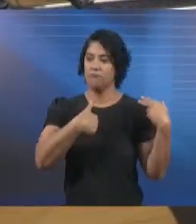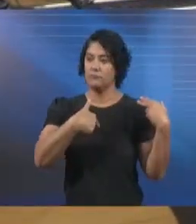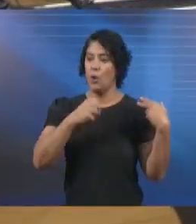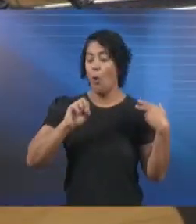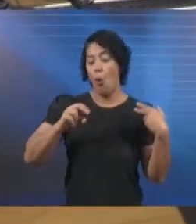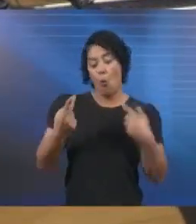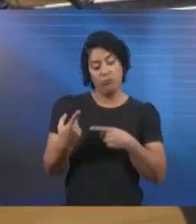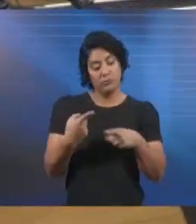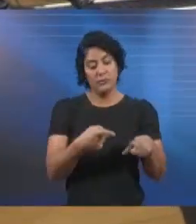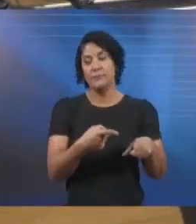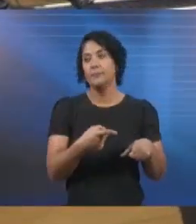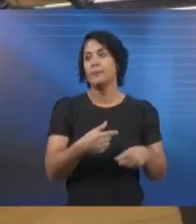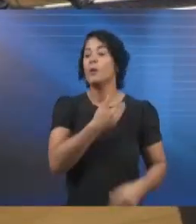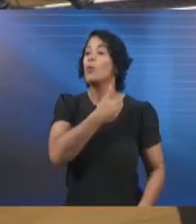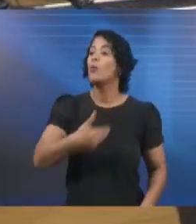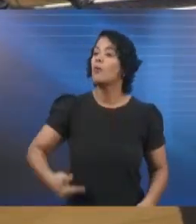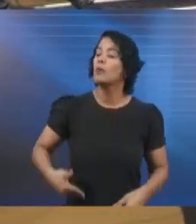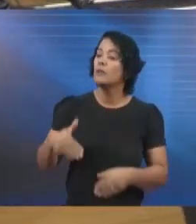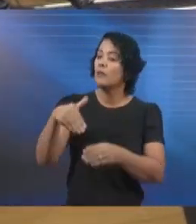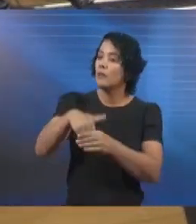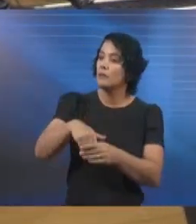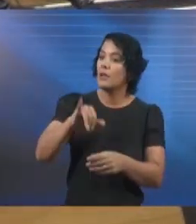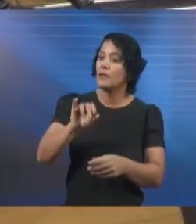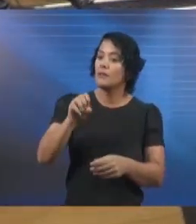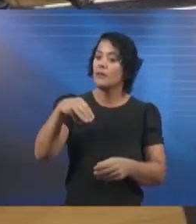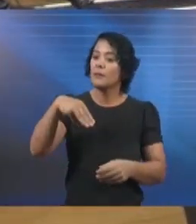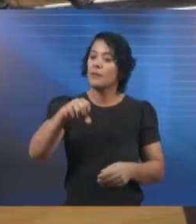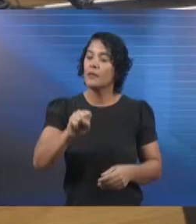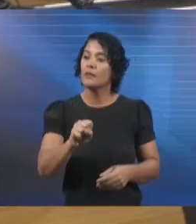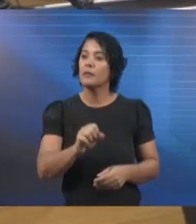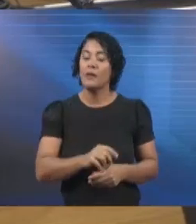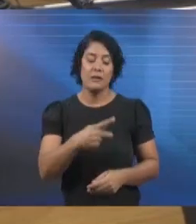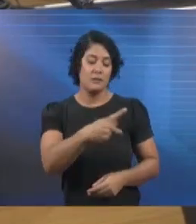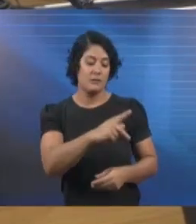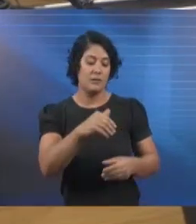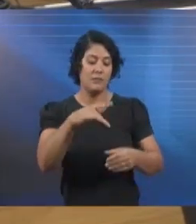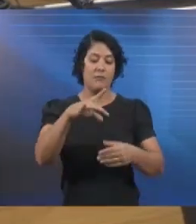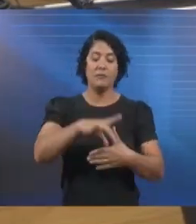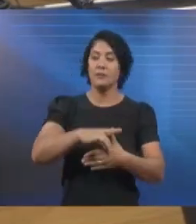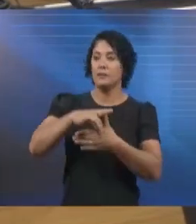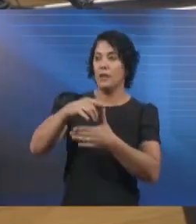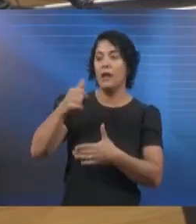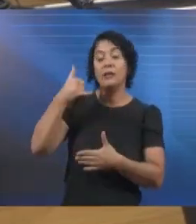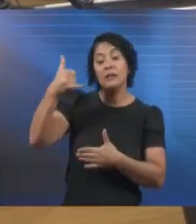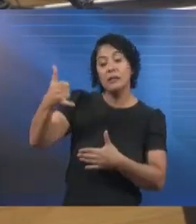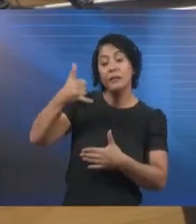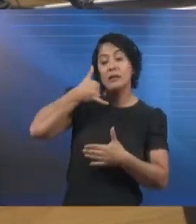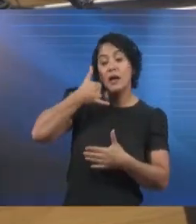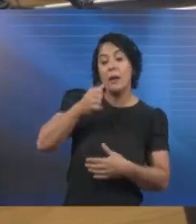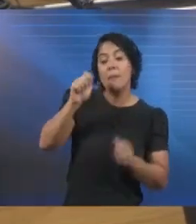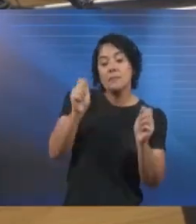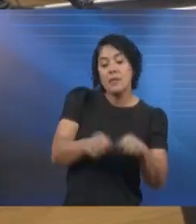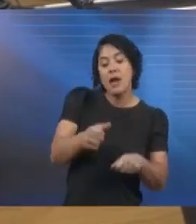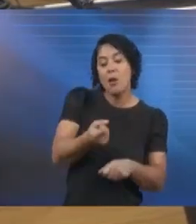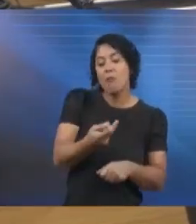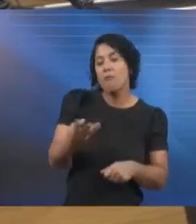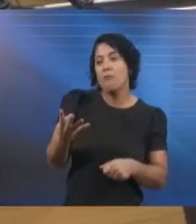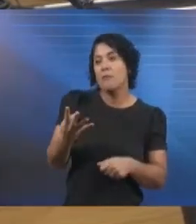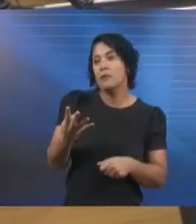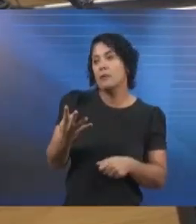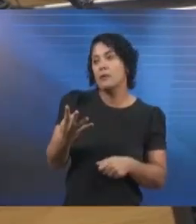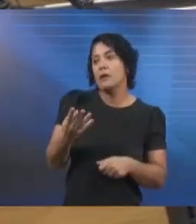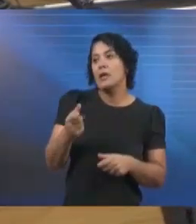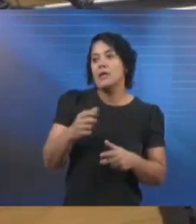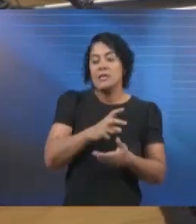oposição quando o governo quis votar o ICMS aqui o seu Líder ligava para os outros deputados para dar quórum quando queria esvaziar